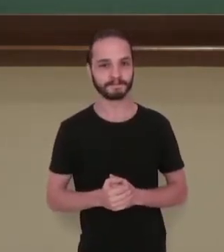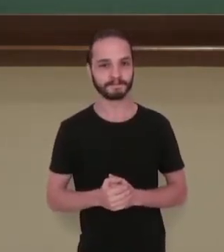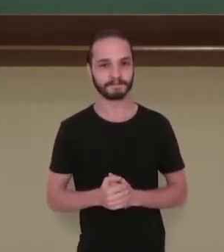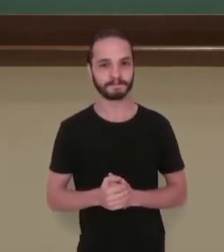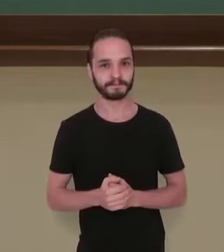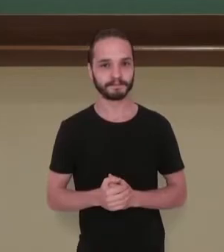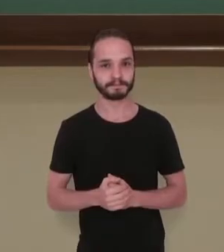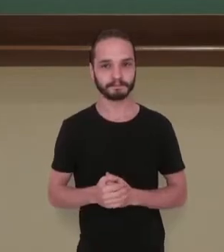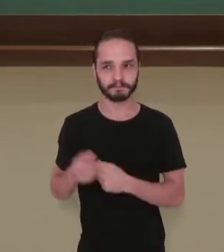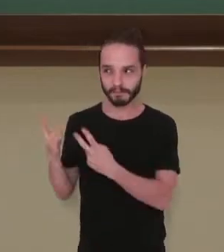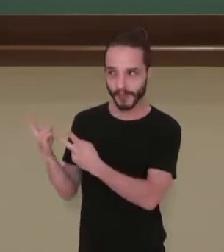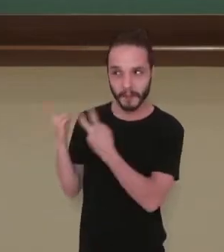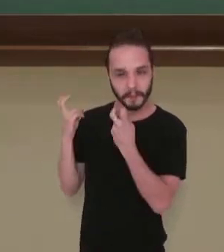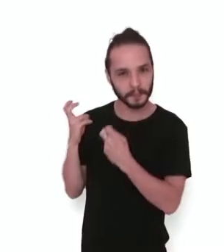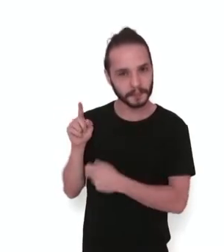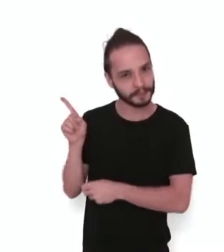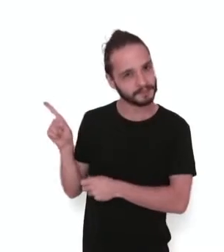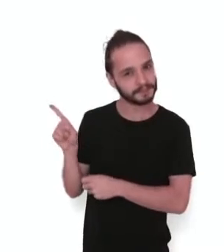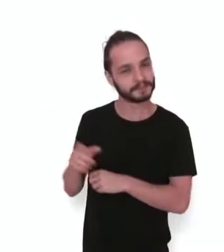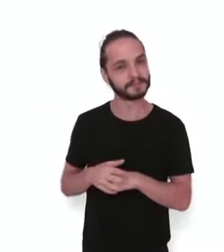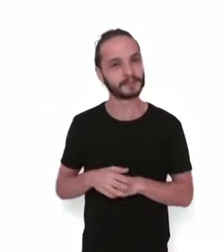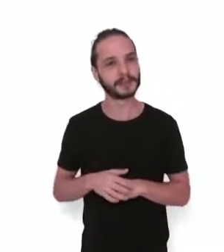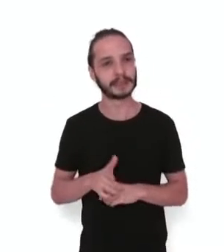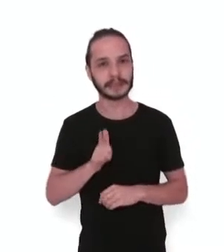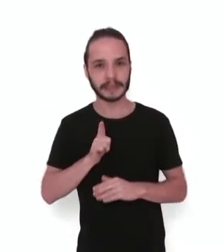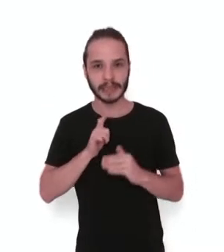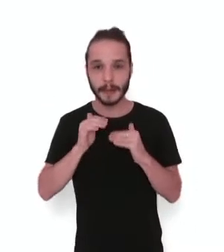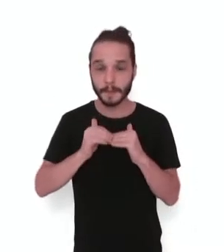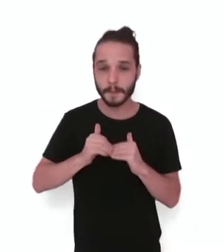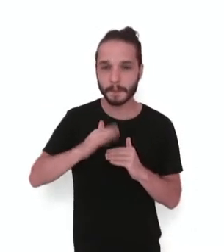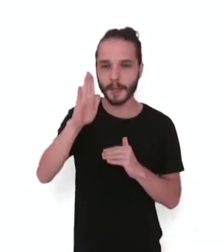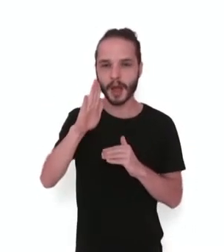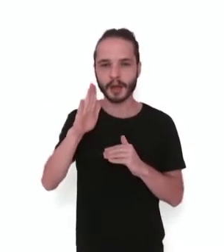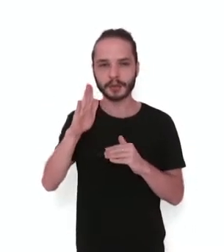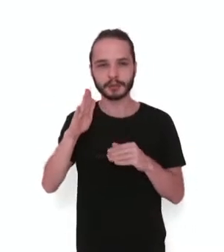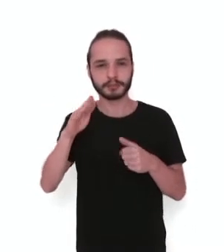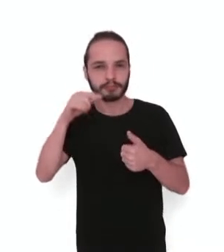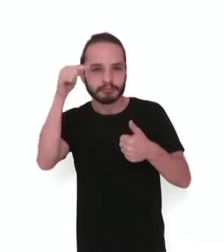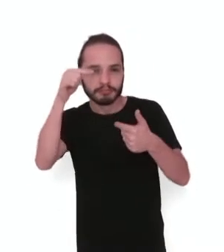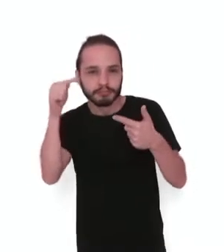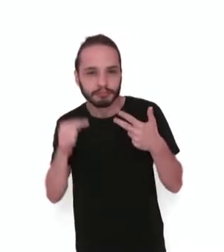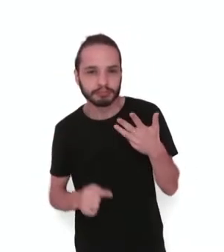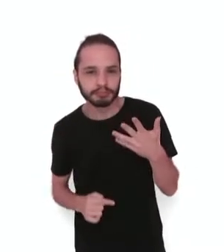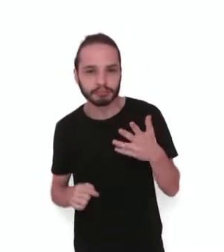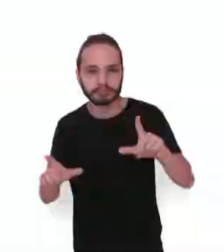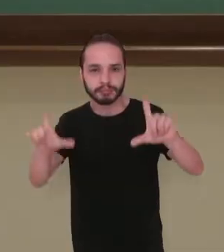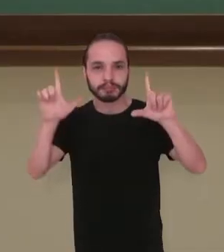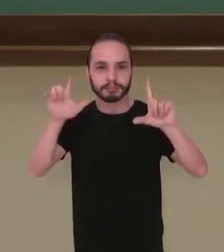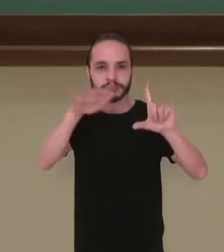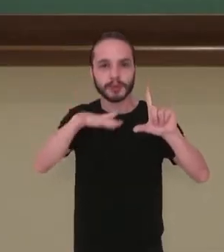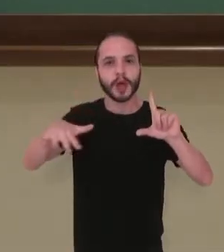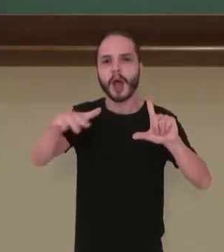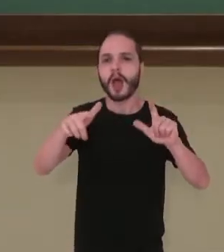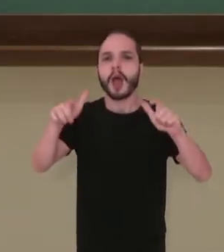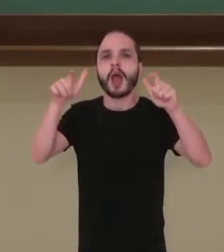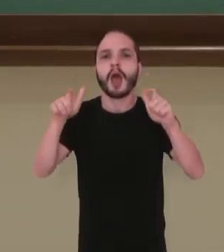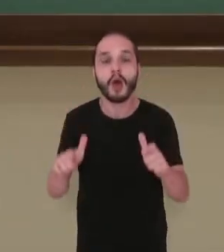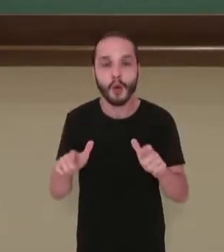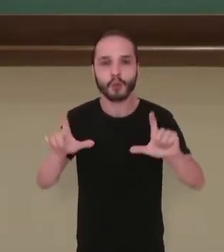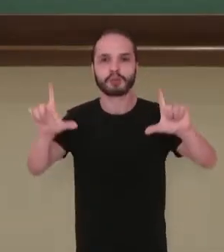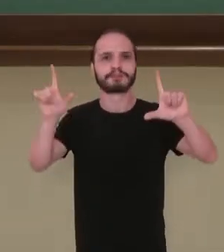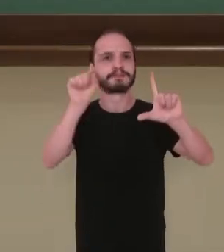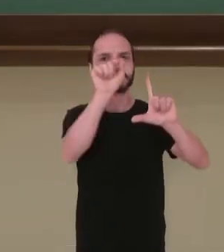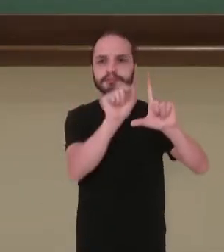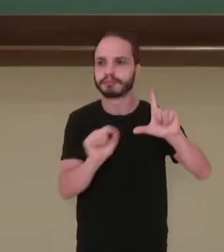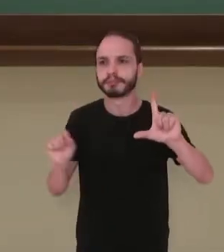Percebeu que existem mais elementos no quadro? Eles estão em que local?